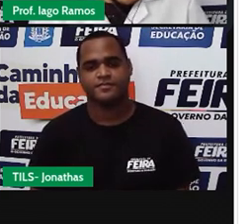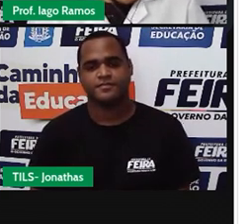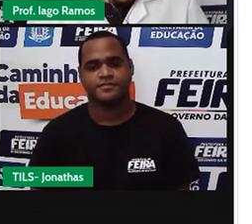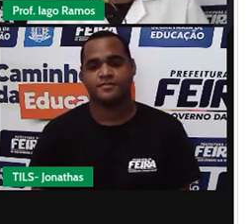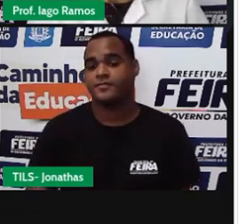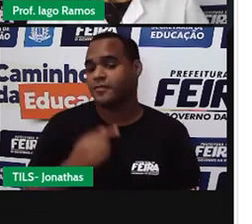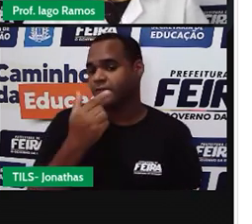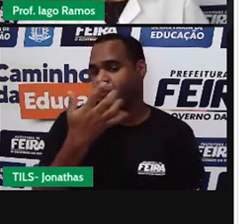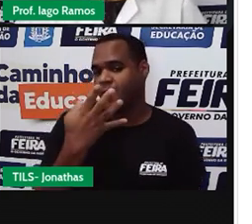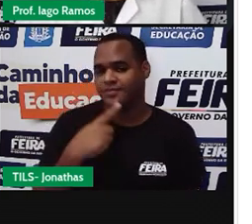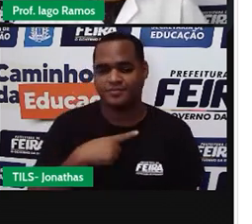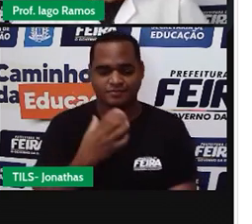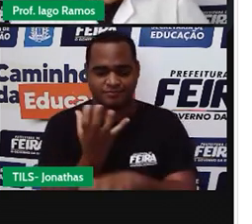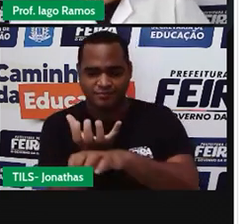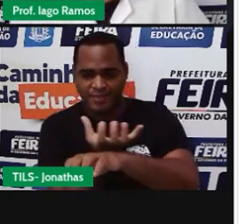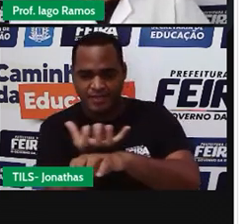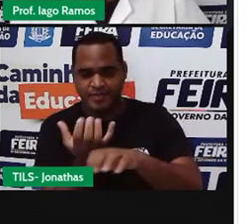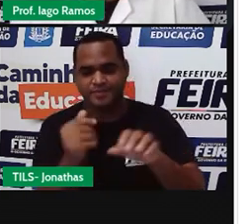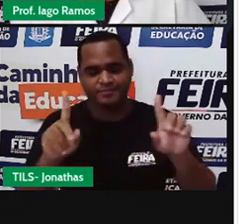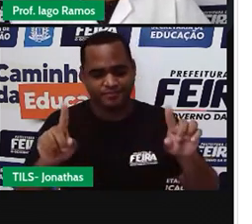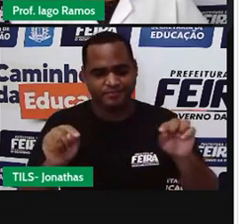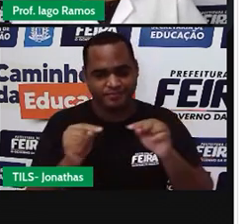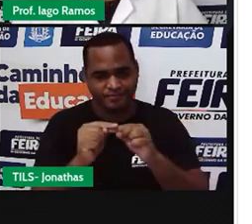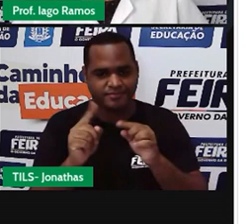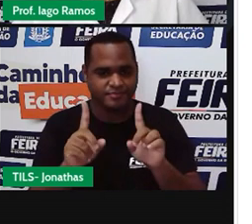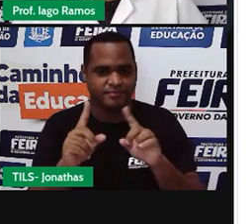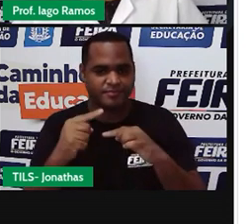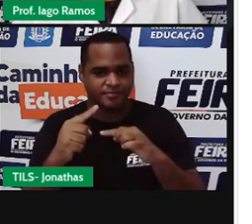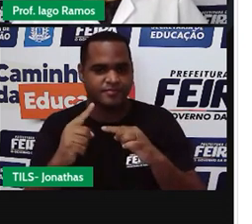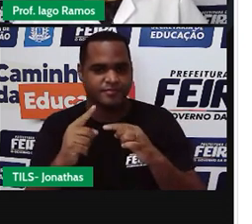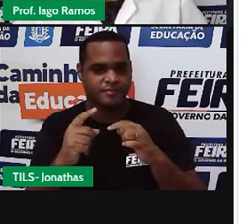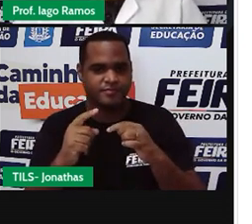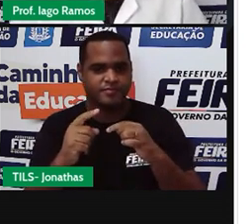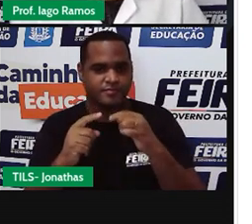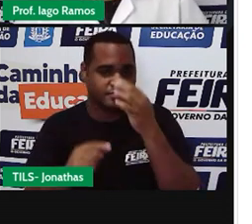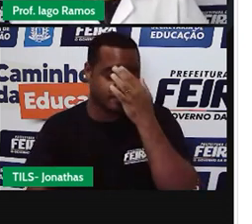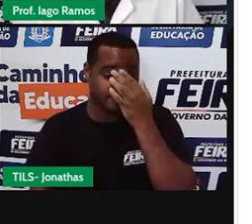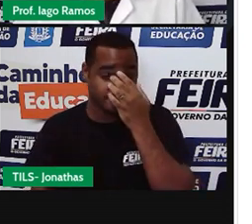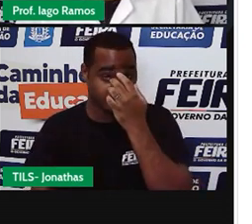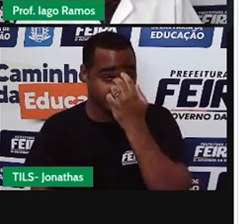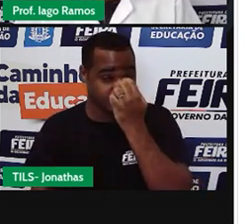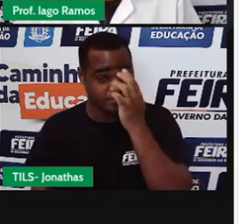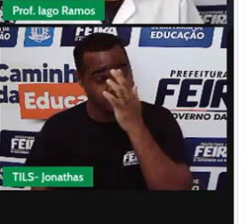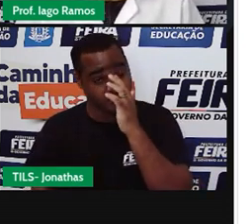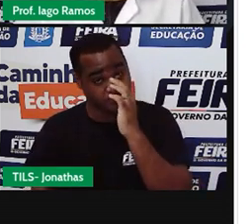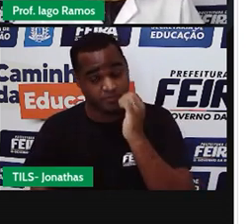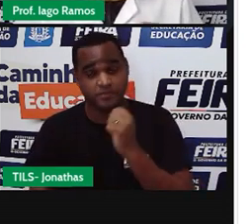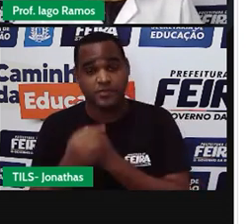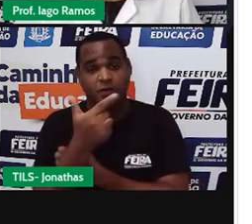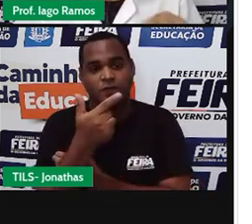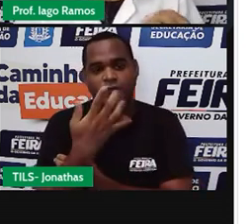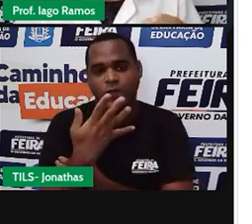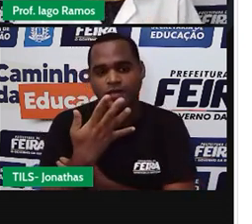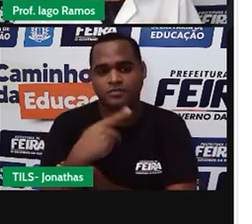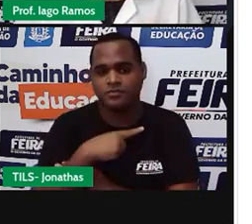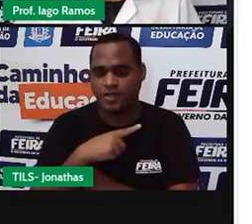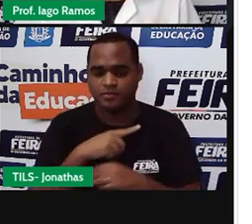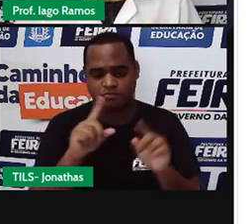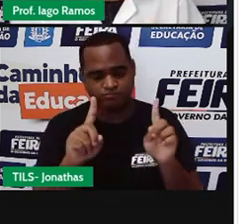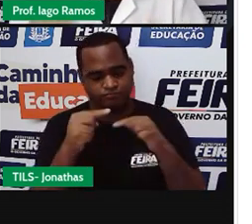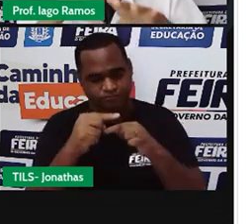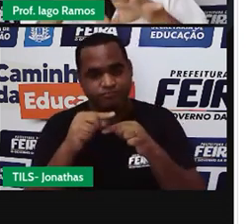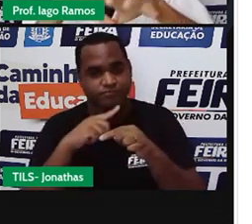de grama E essas 24 placas